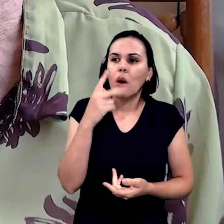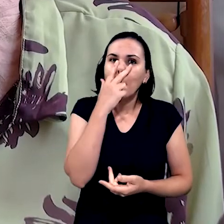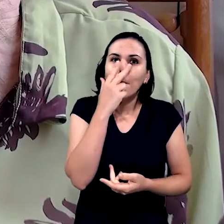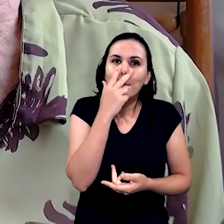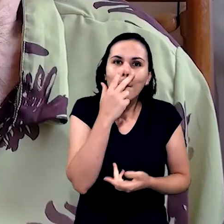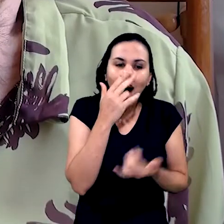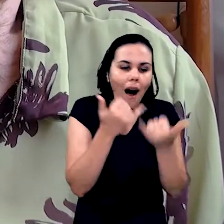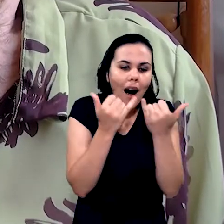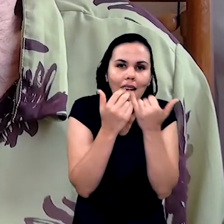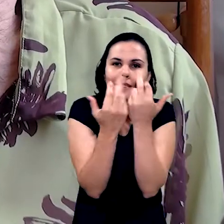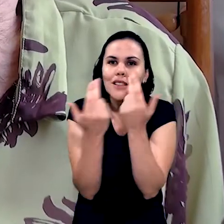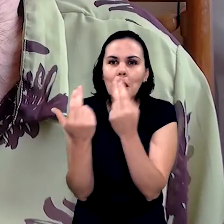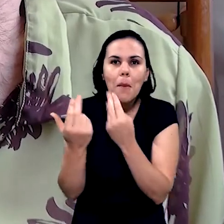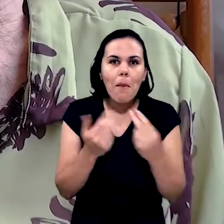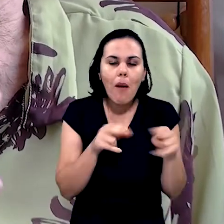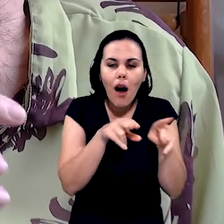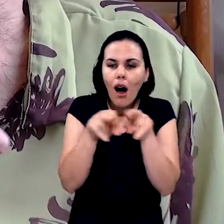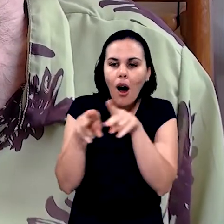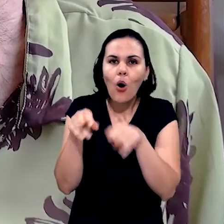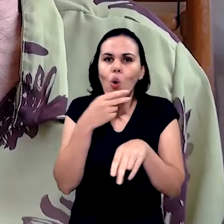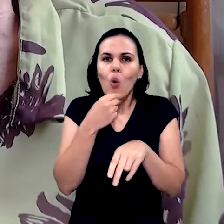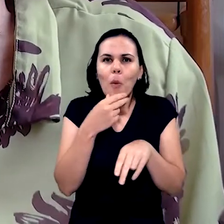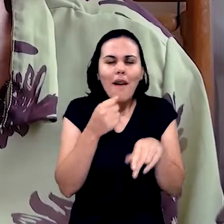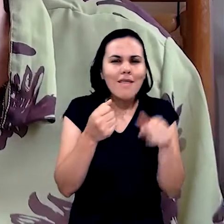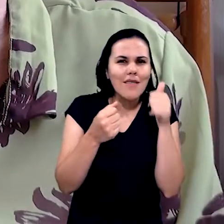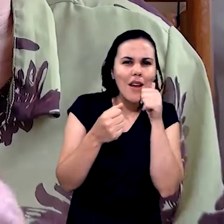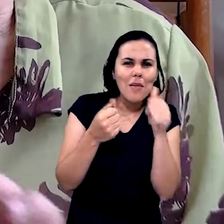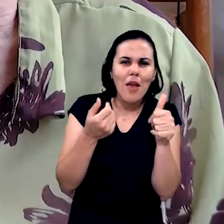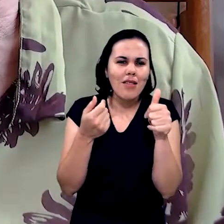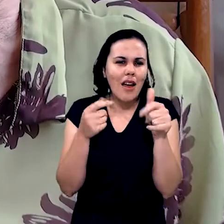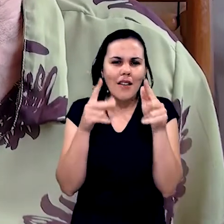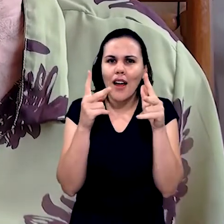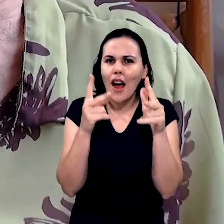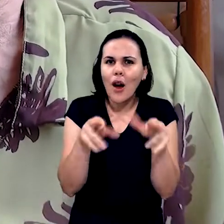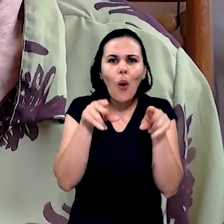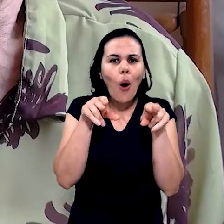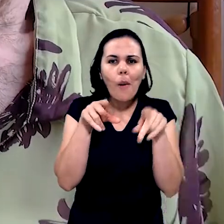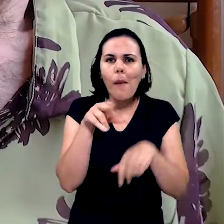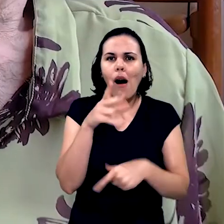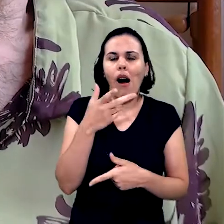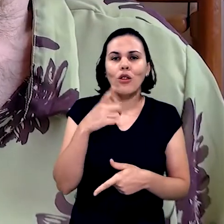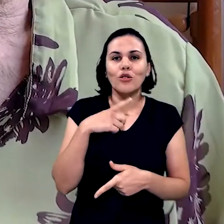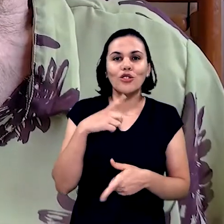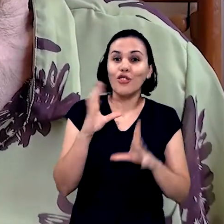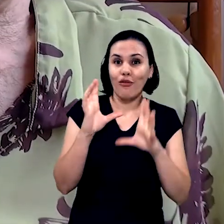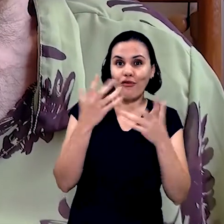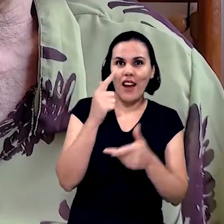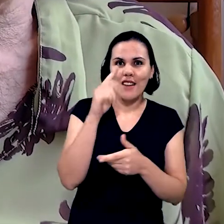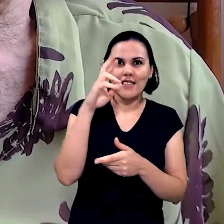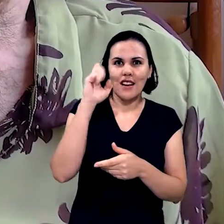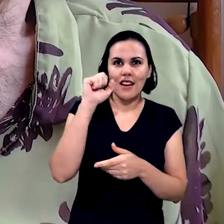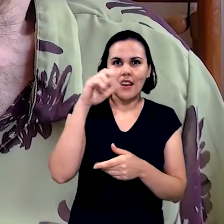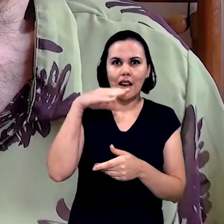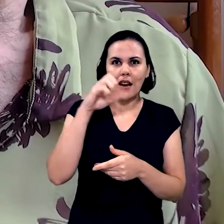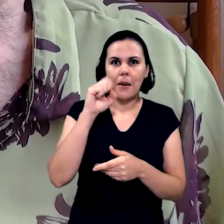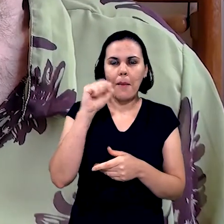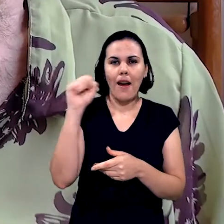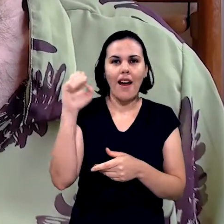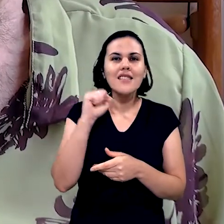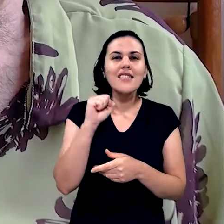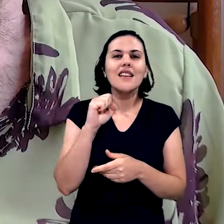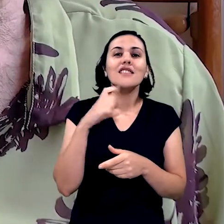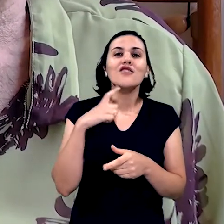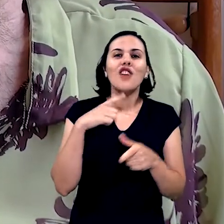como irmãos. A gente estava com os meninos, as meninas, tudo como irmãos. Tinha quermesse,